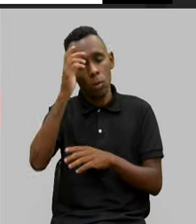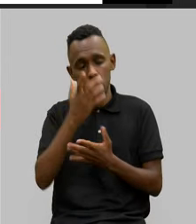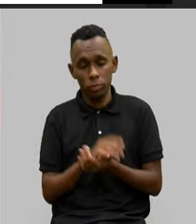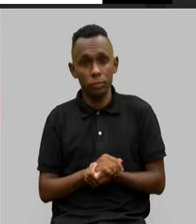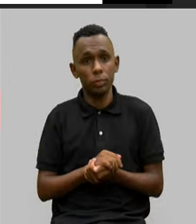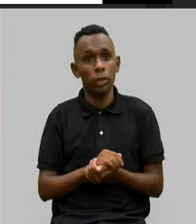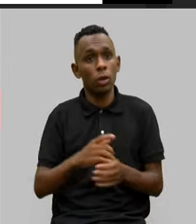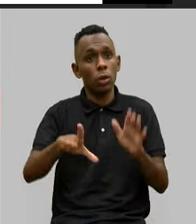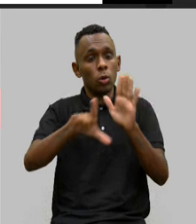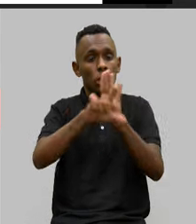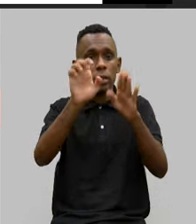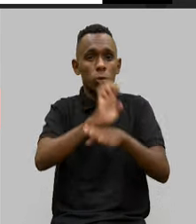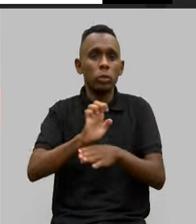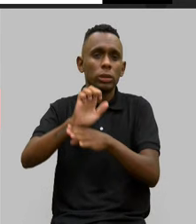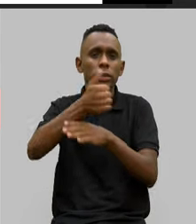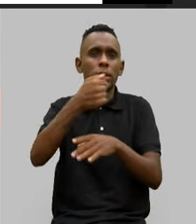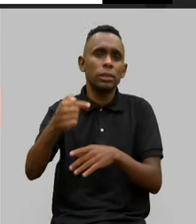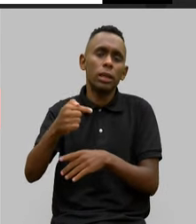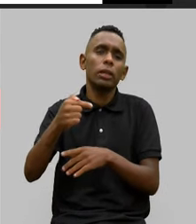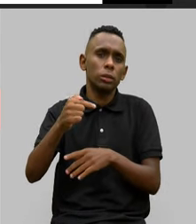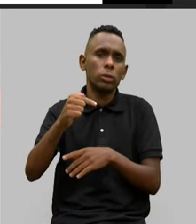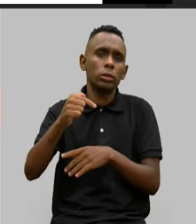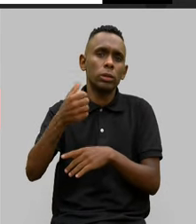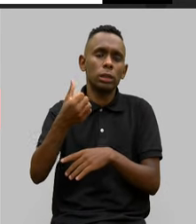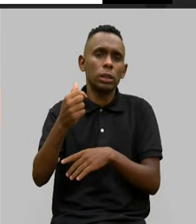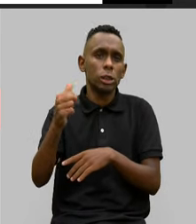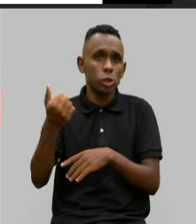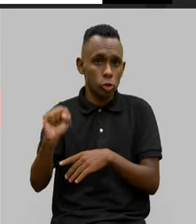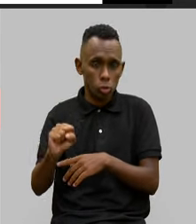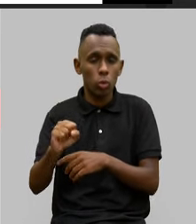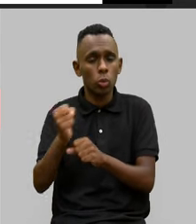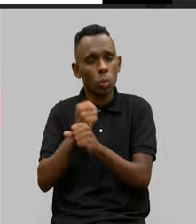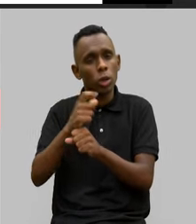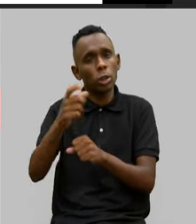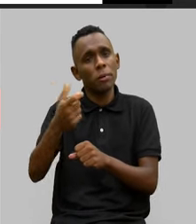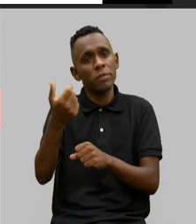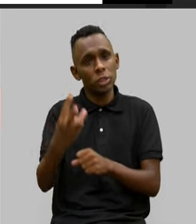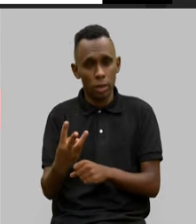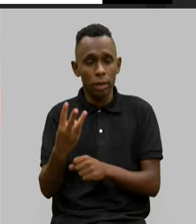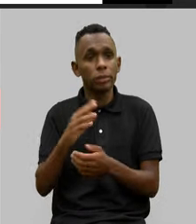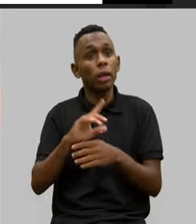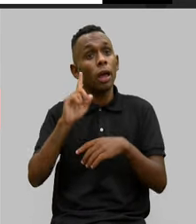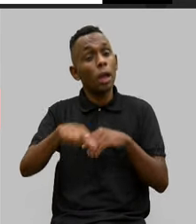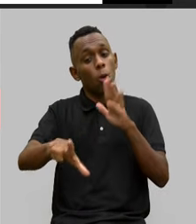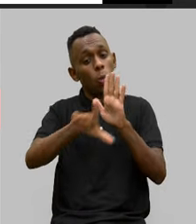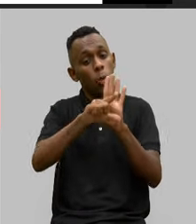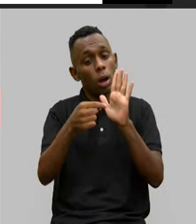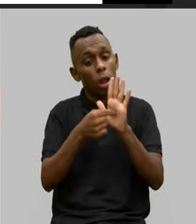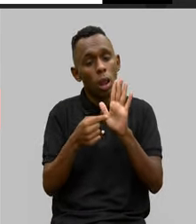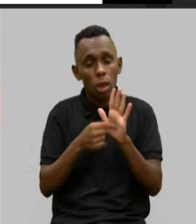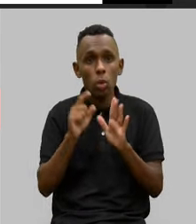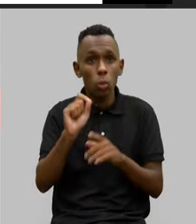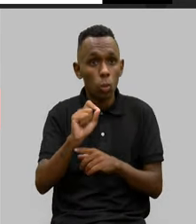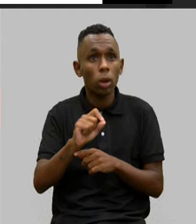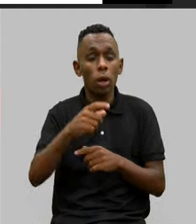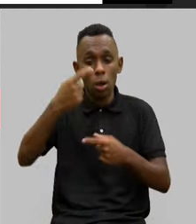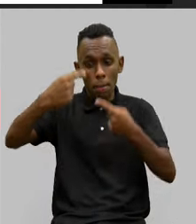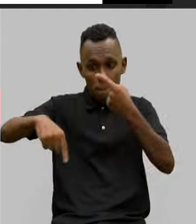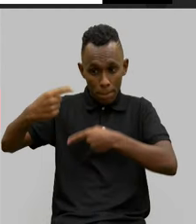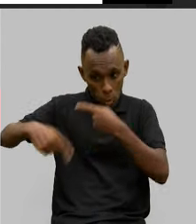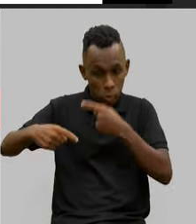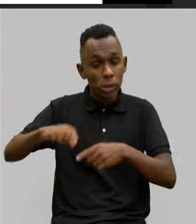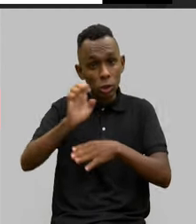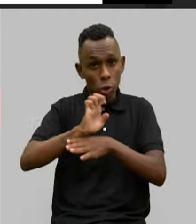lei Estadual 17618 de 2023 é uma lei que institui a política